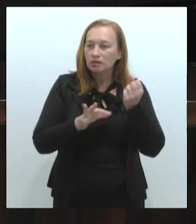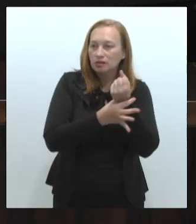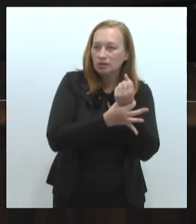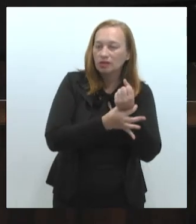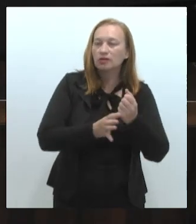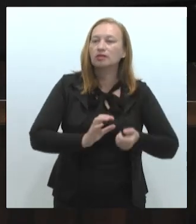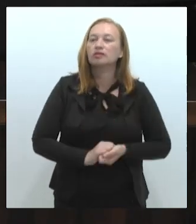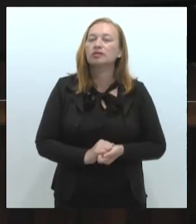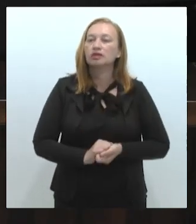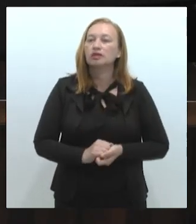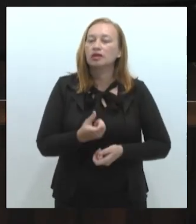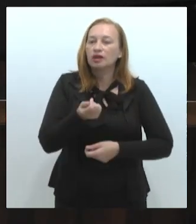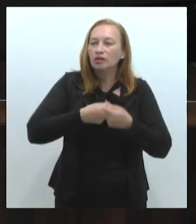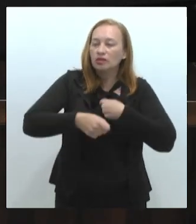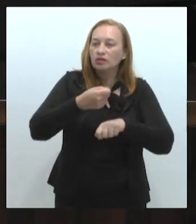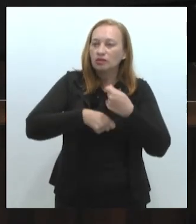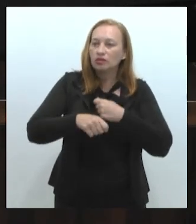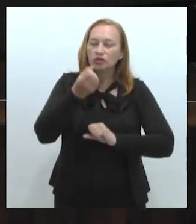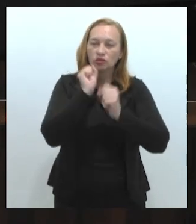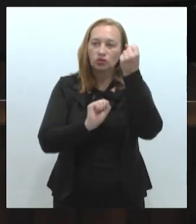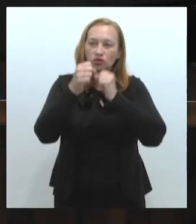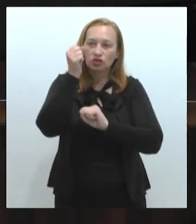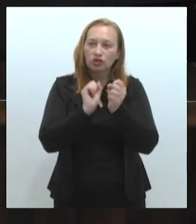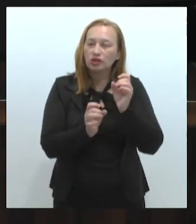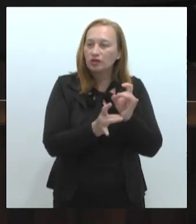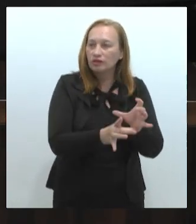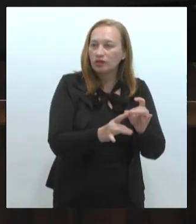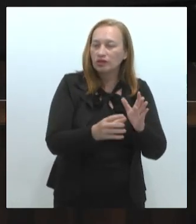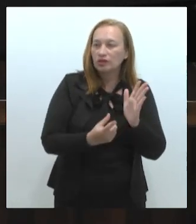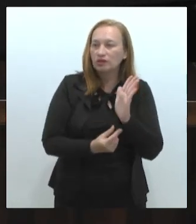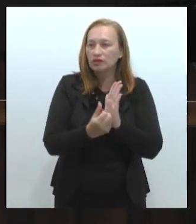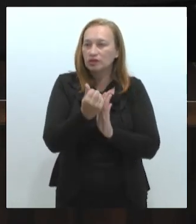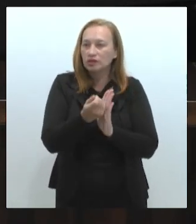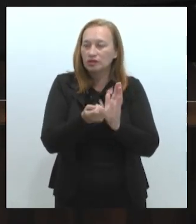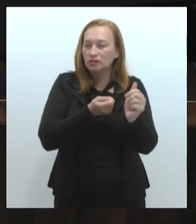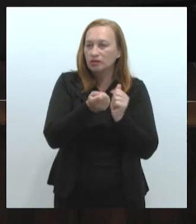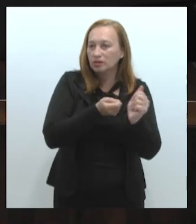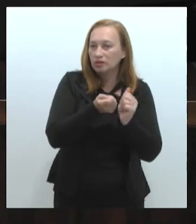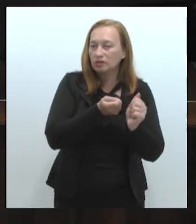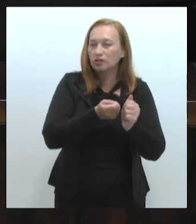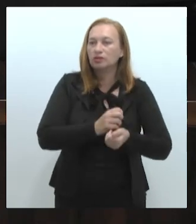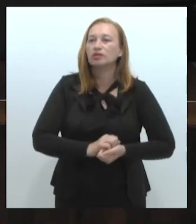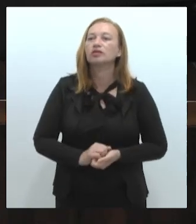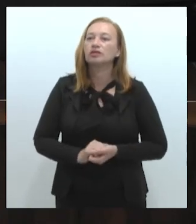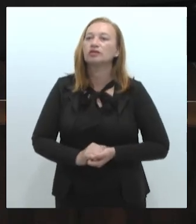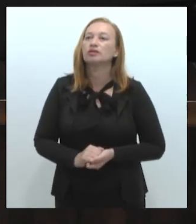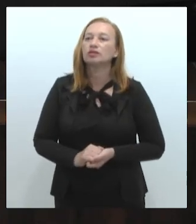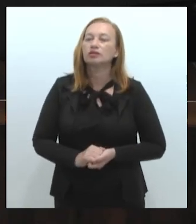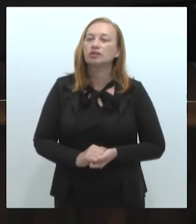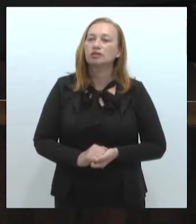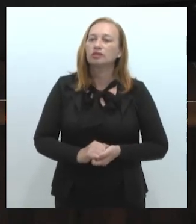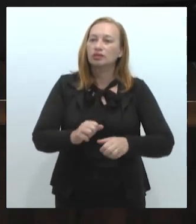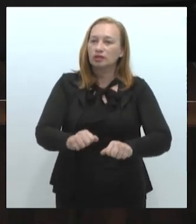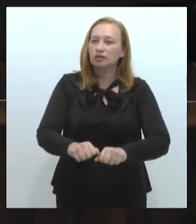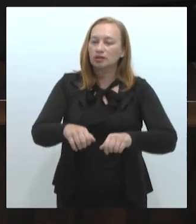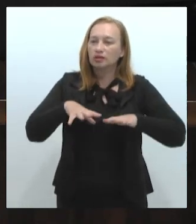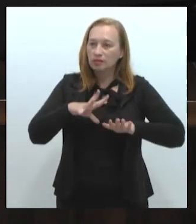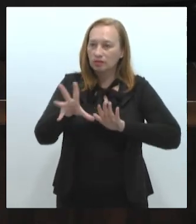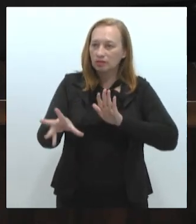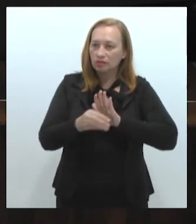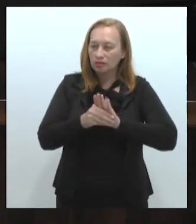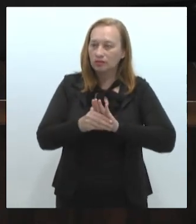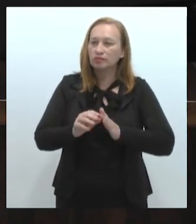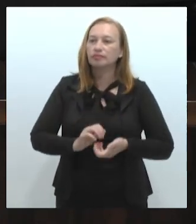Social, de Economia, Indústria e Comércio e de Orçamento, Finanças, Fiscalização Financeira e Controle, às emendas de